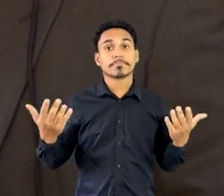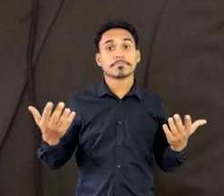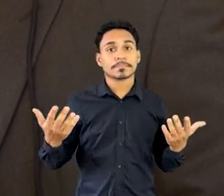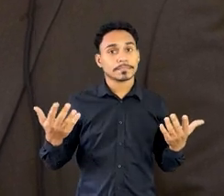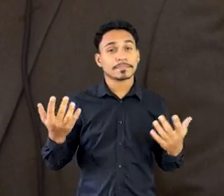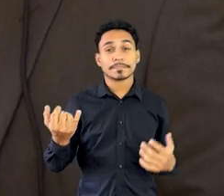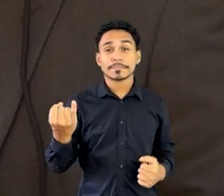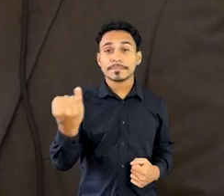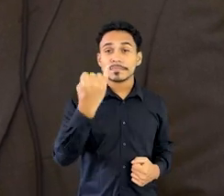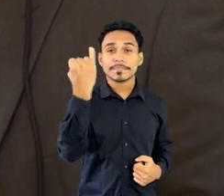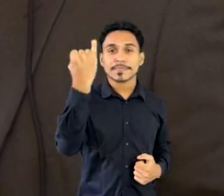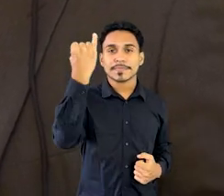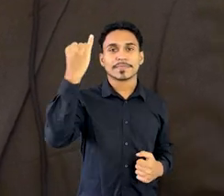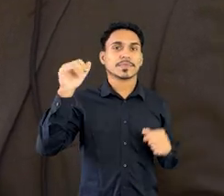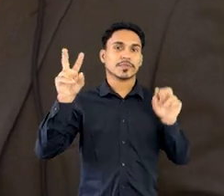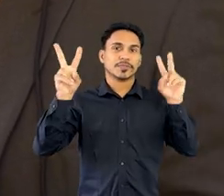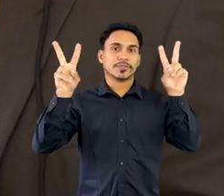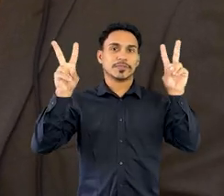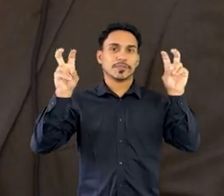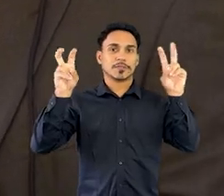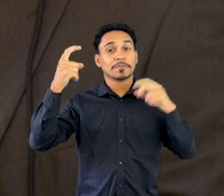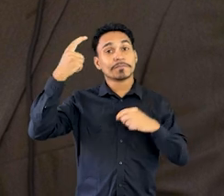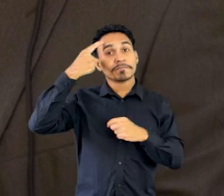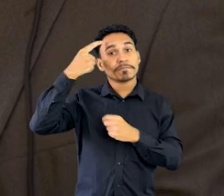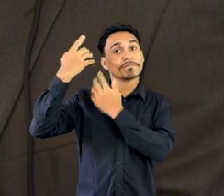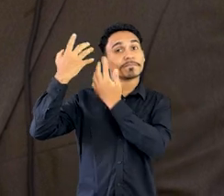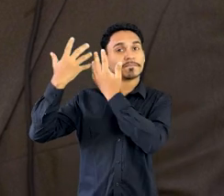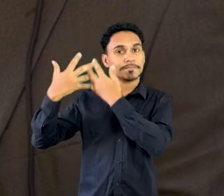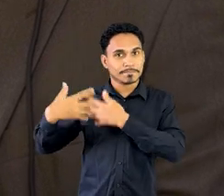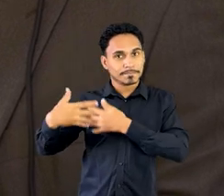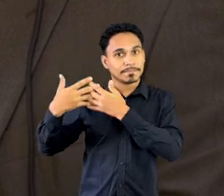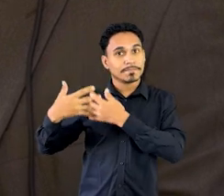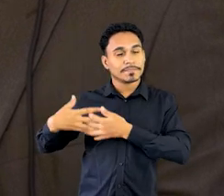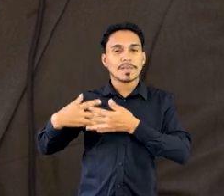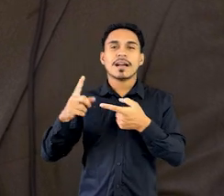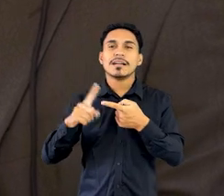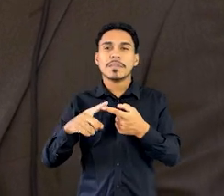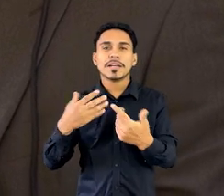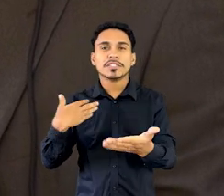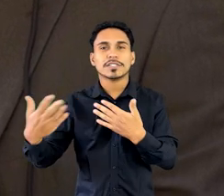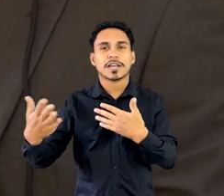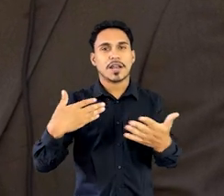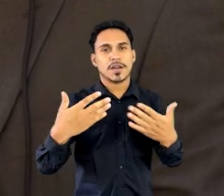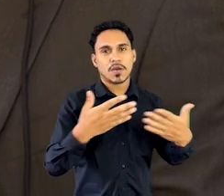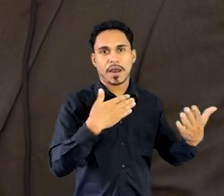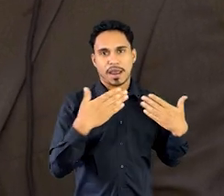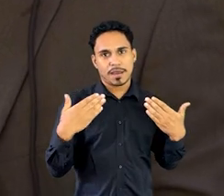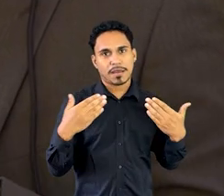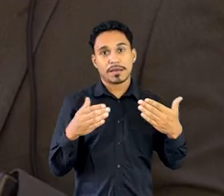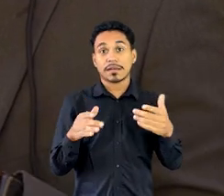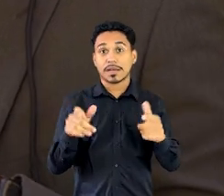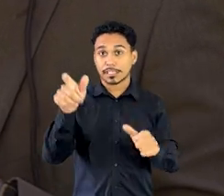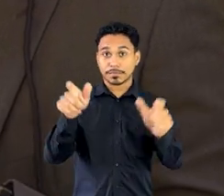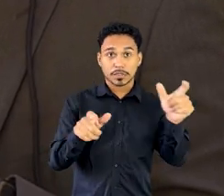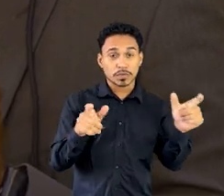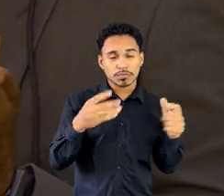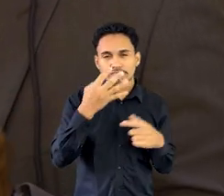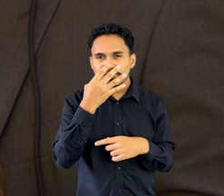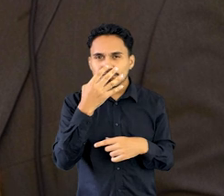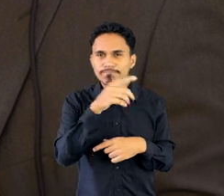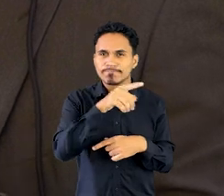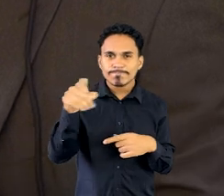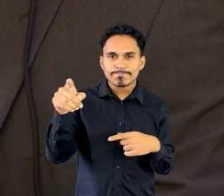tem uma questão que é muito importante que envolve uma reflexão e a possibilidade de dialogar com as pessoas que estão nos